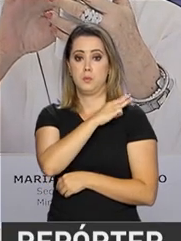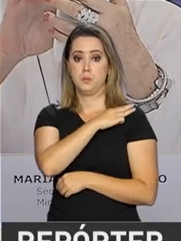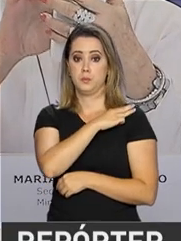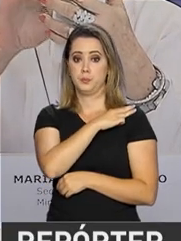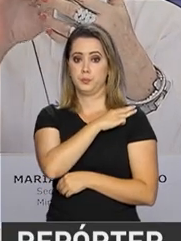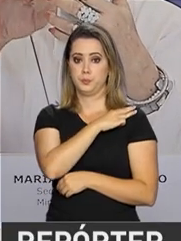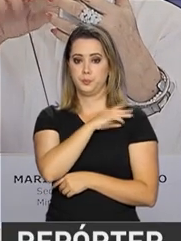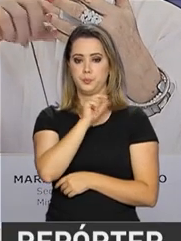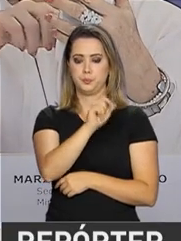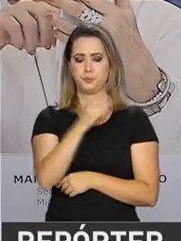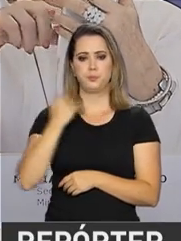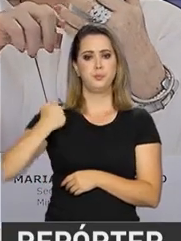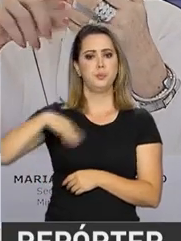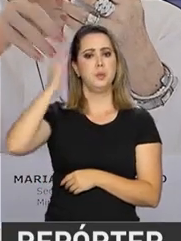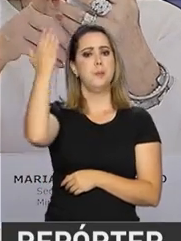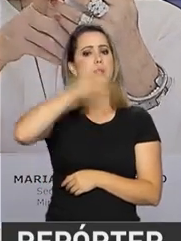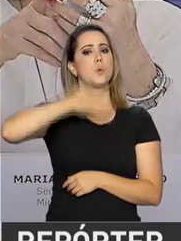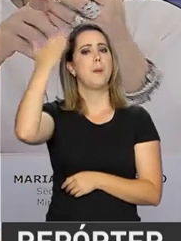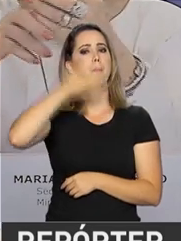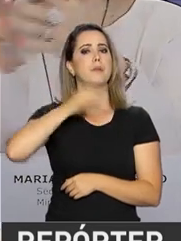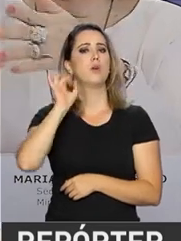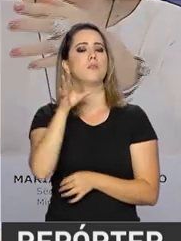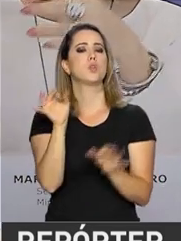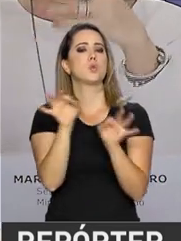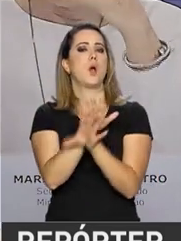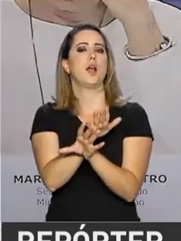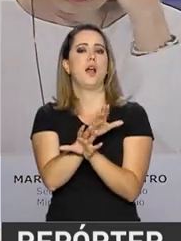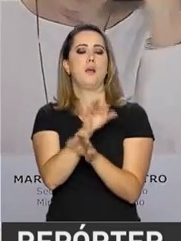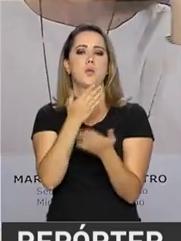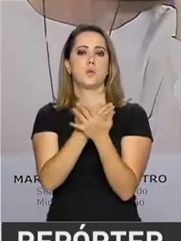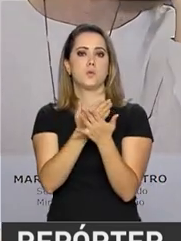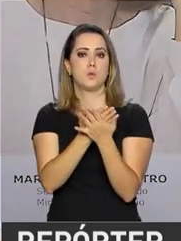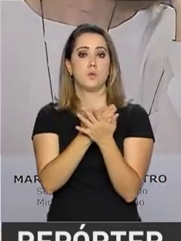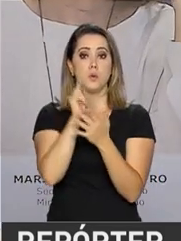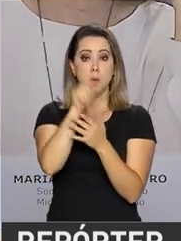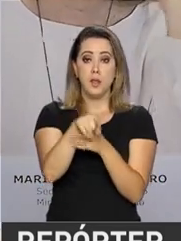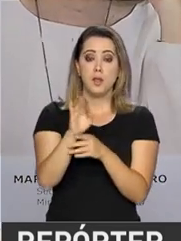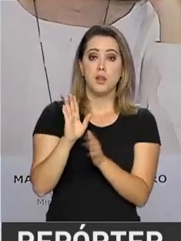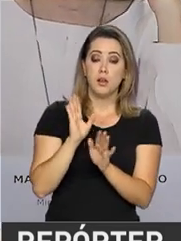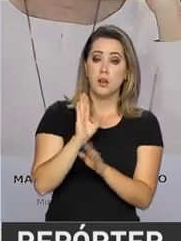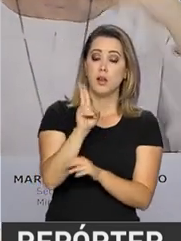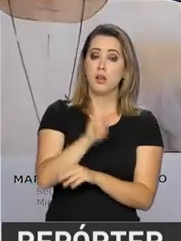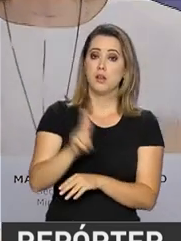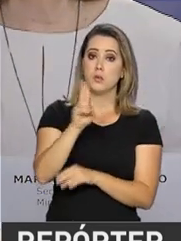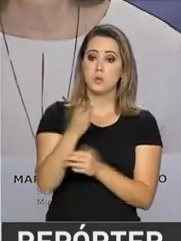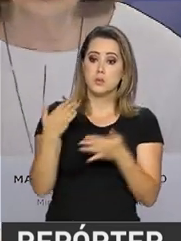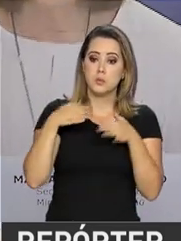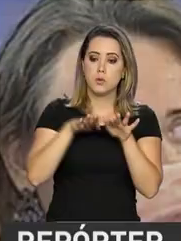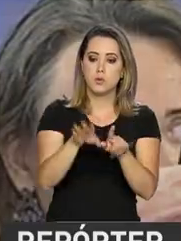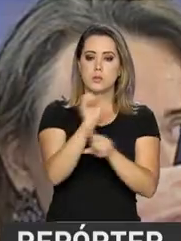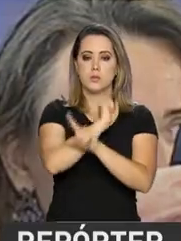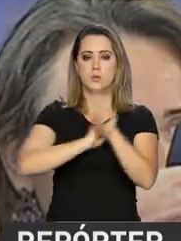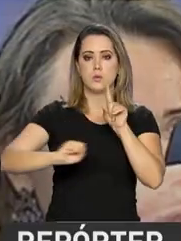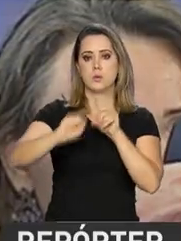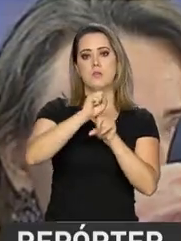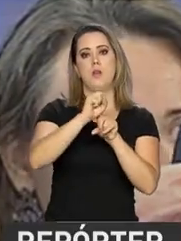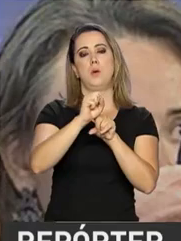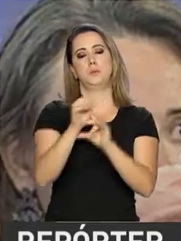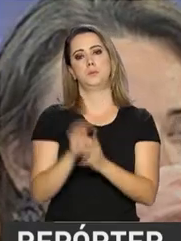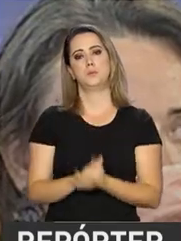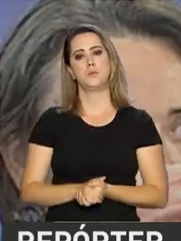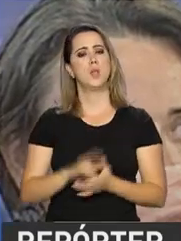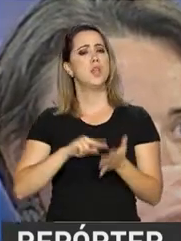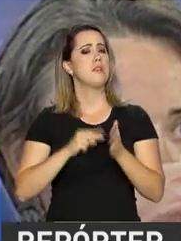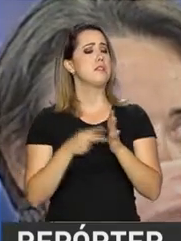governo e seja mais do que uma prova que garante a conclusão dos estudos ela é uma ferramenta de inclusão social significa em termos